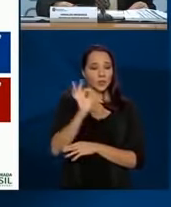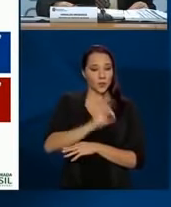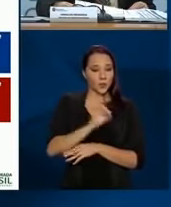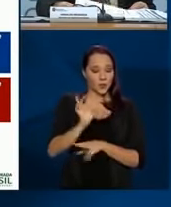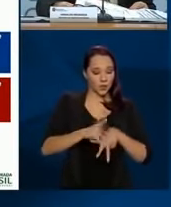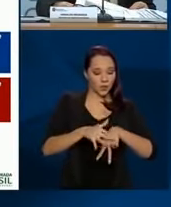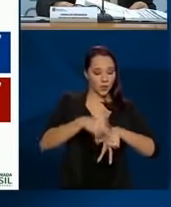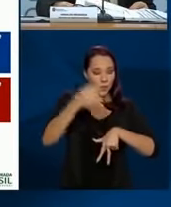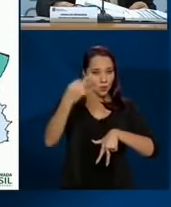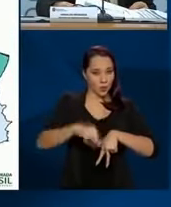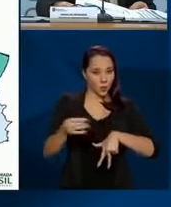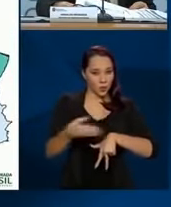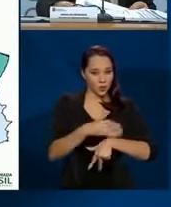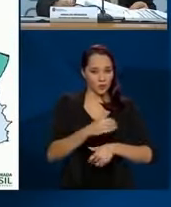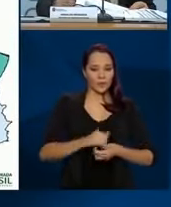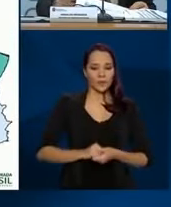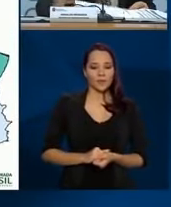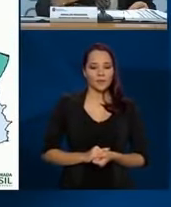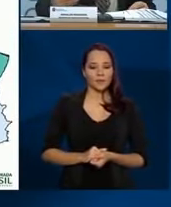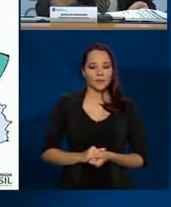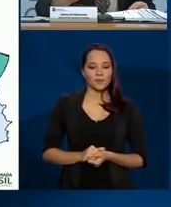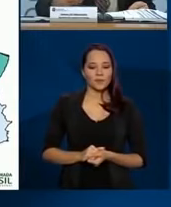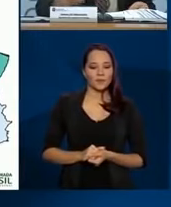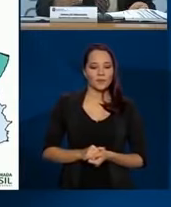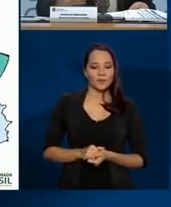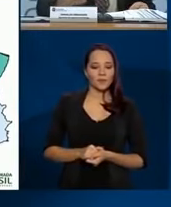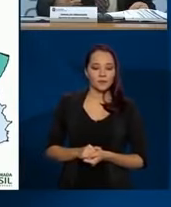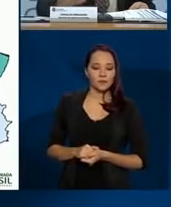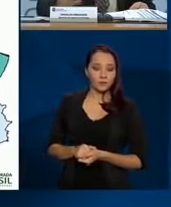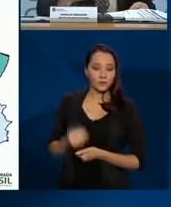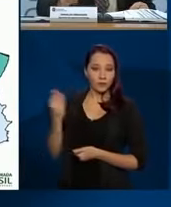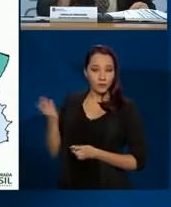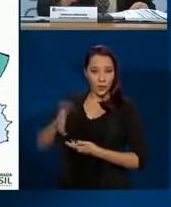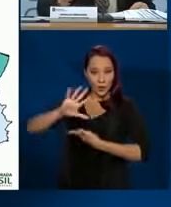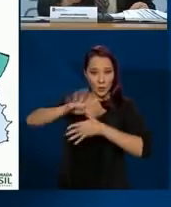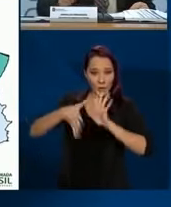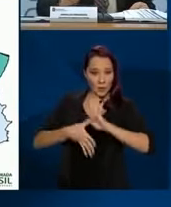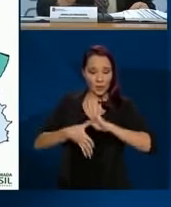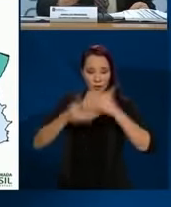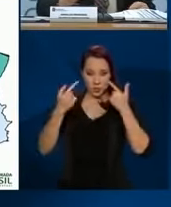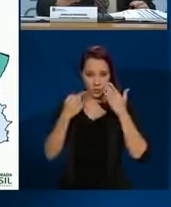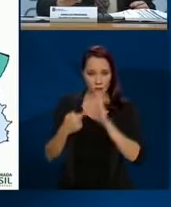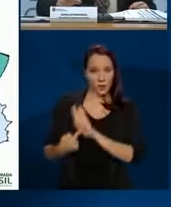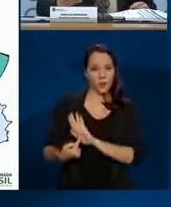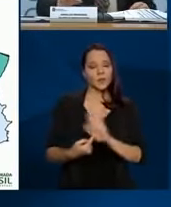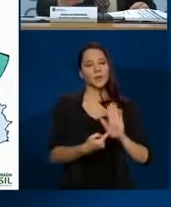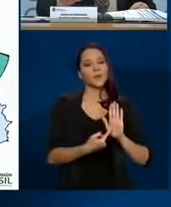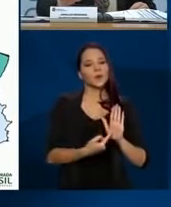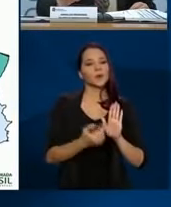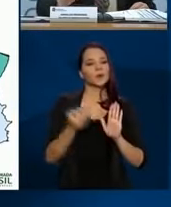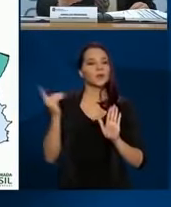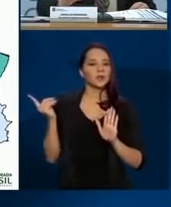16%. Próximo. Né? O mapa que a gente mostra especificamente